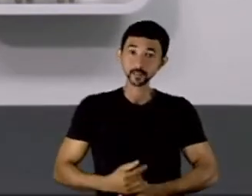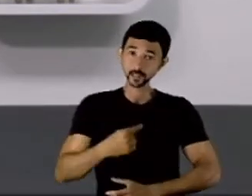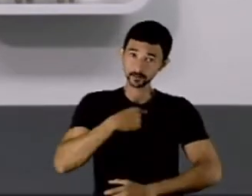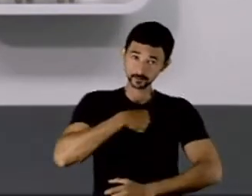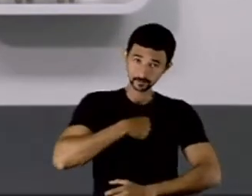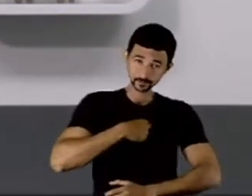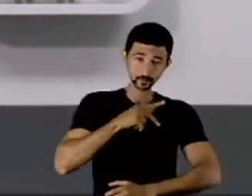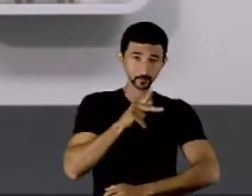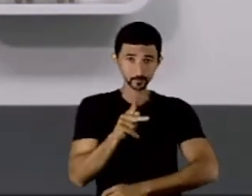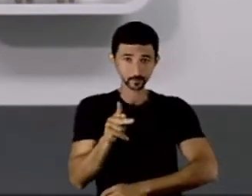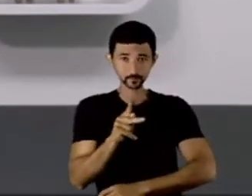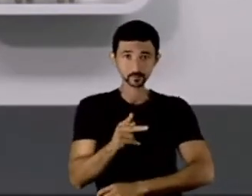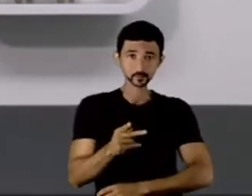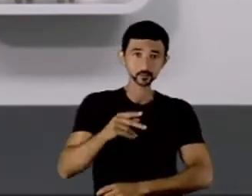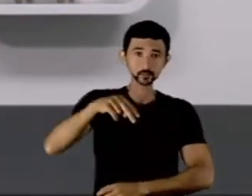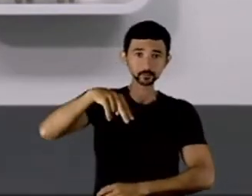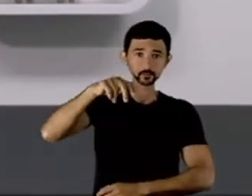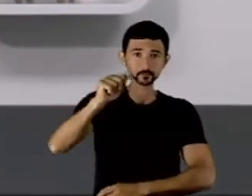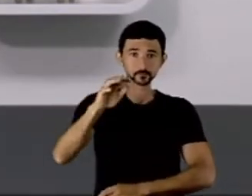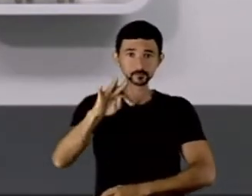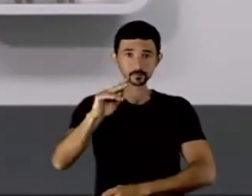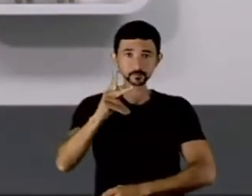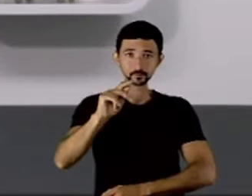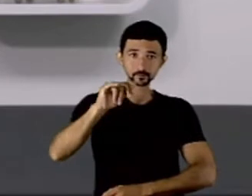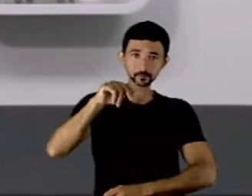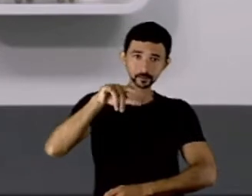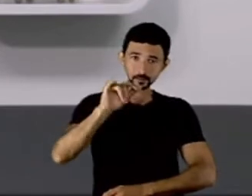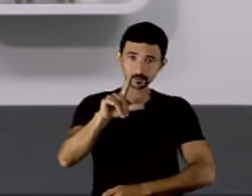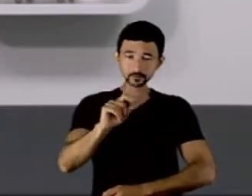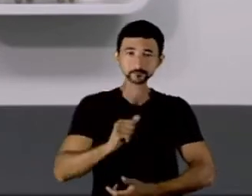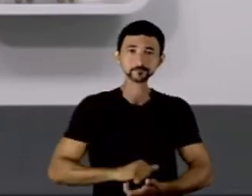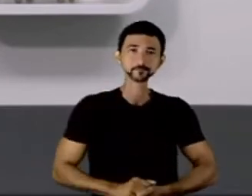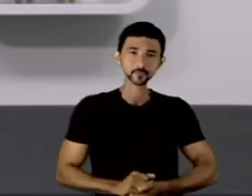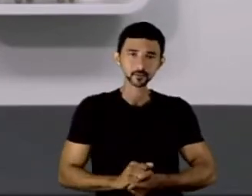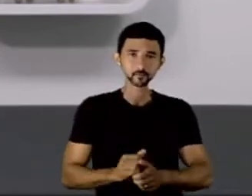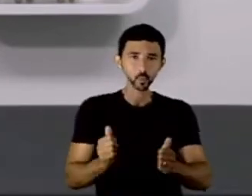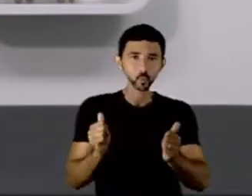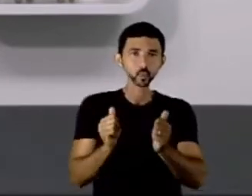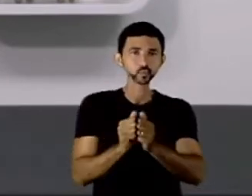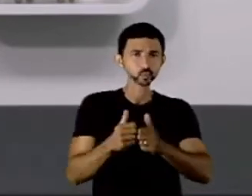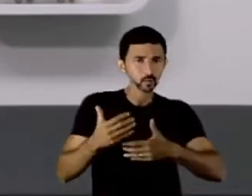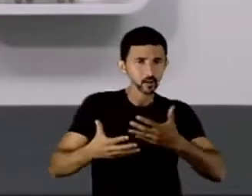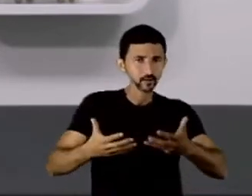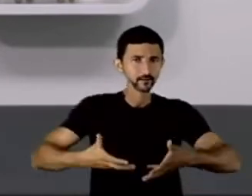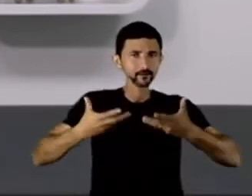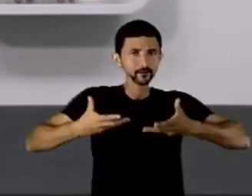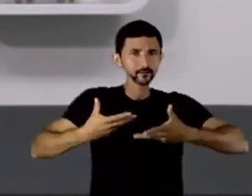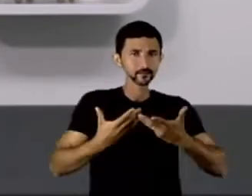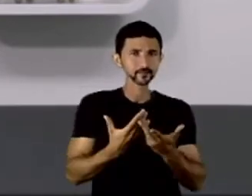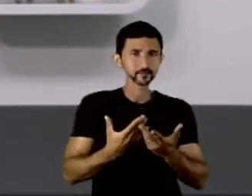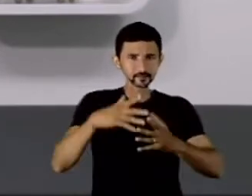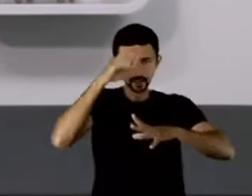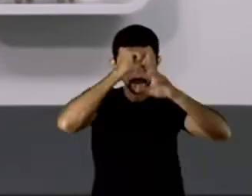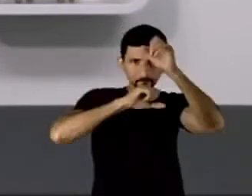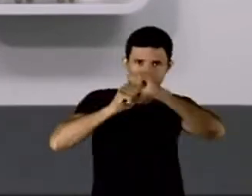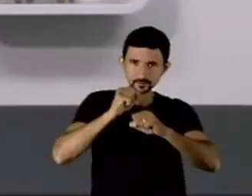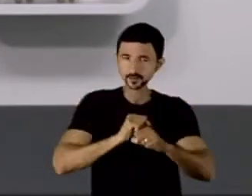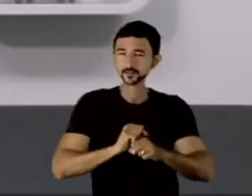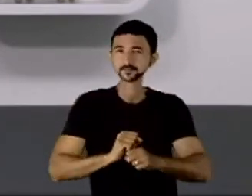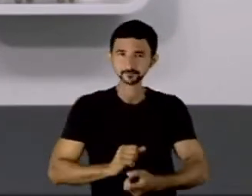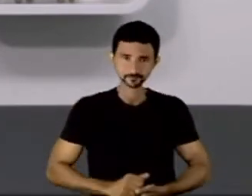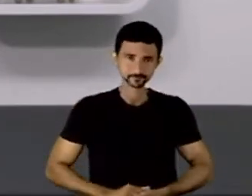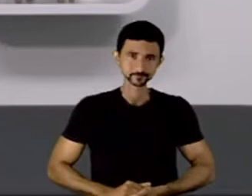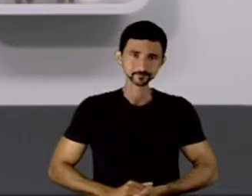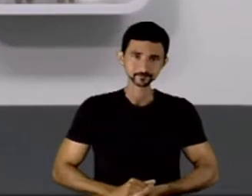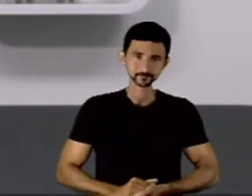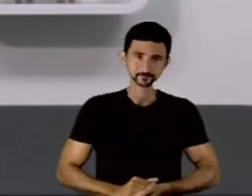comigo, professora Nathalie Pinheiro, que você vai passar esse tempo de enriquecimento e de muita